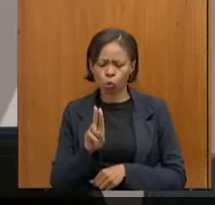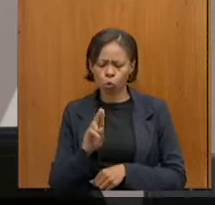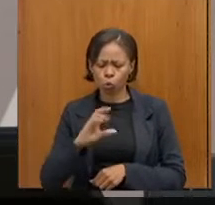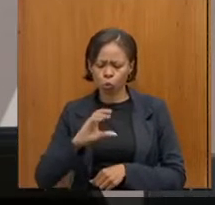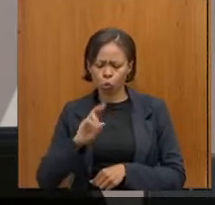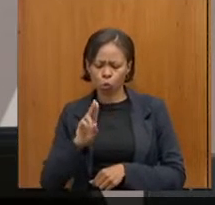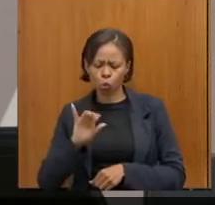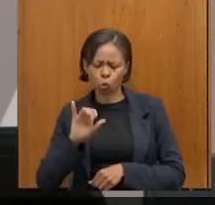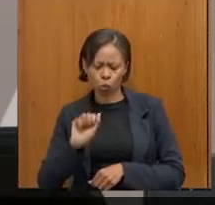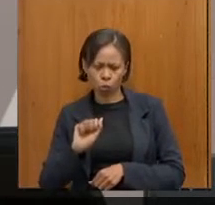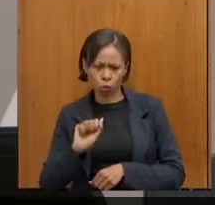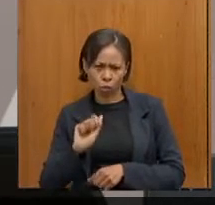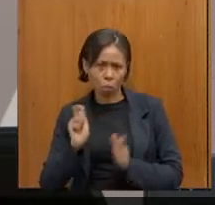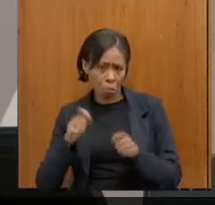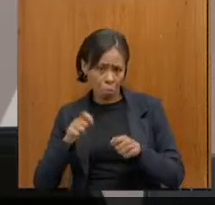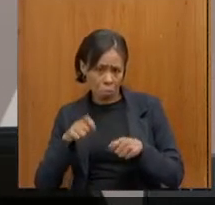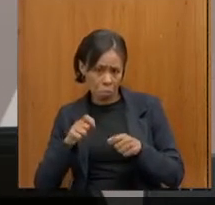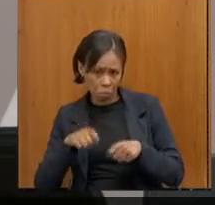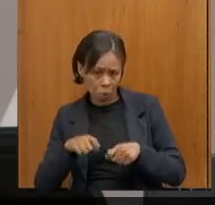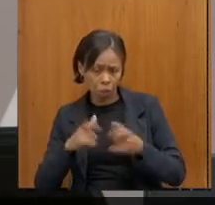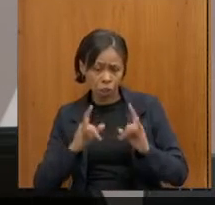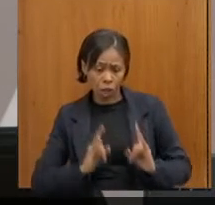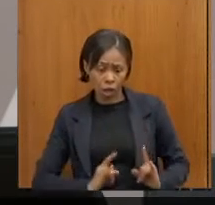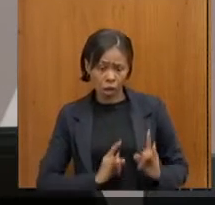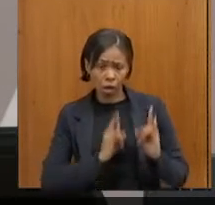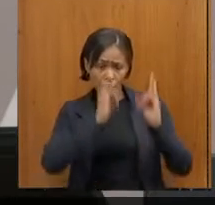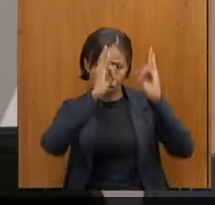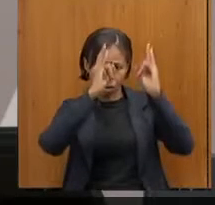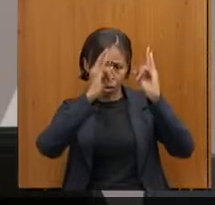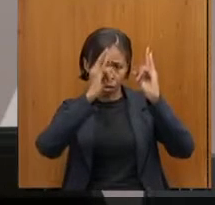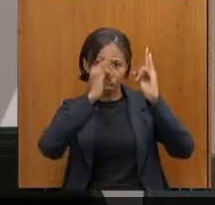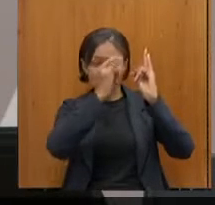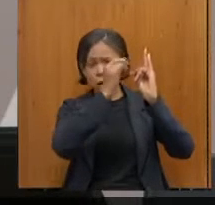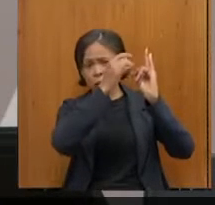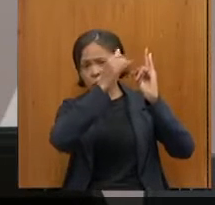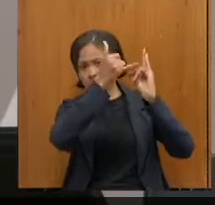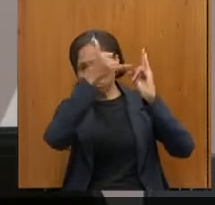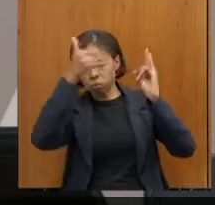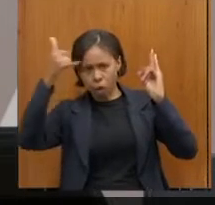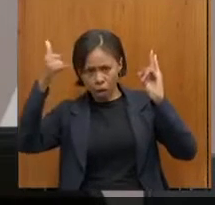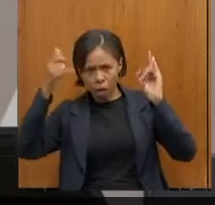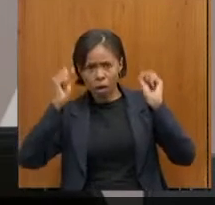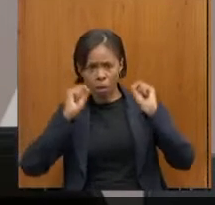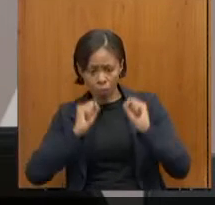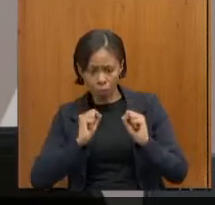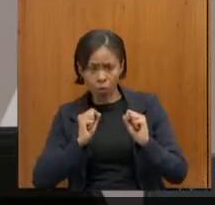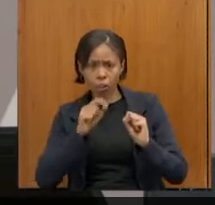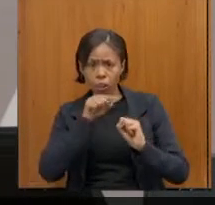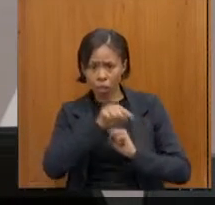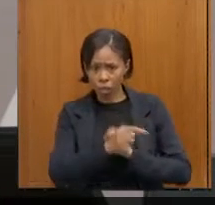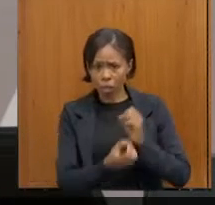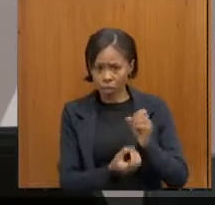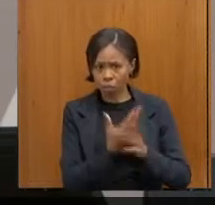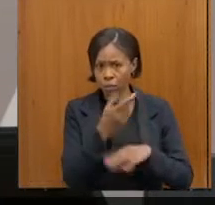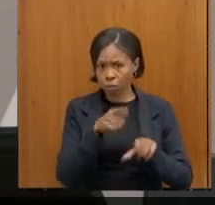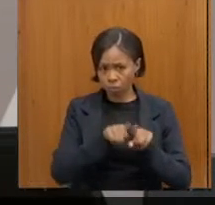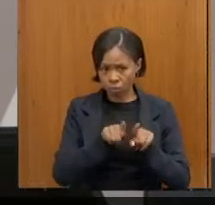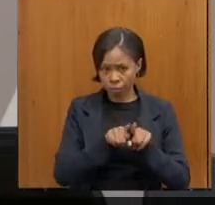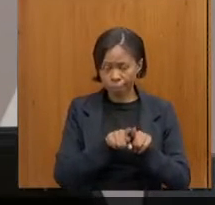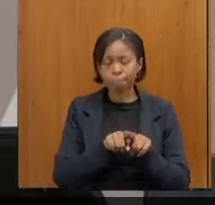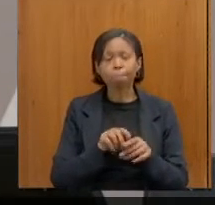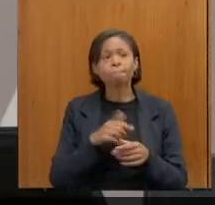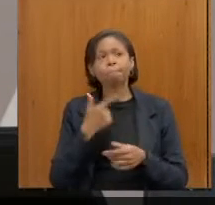Urucuia entrar nessa primeira leva aí também é uma outra questão também